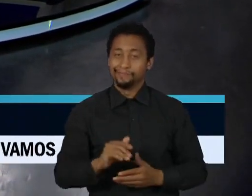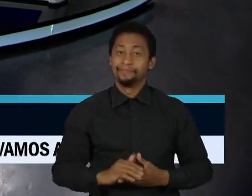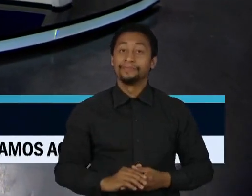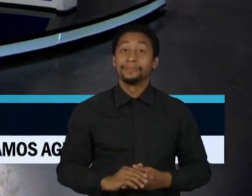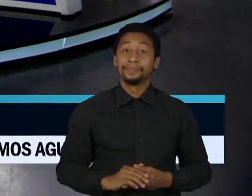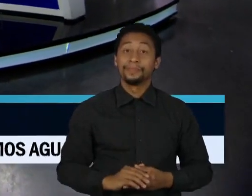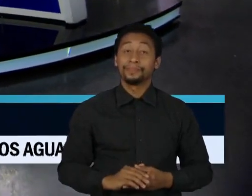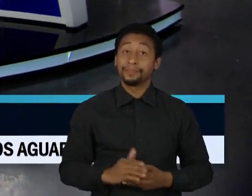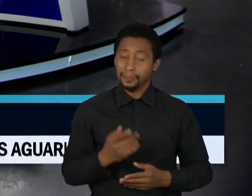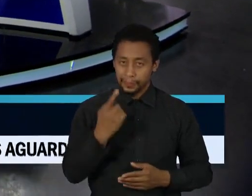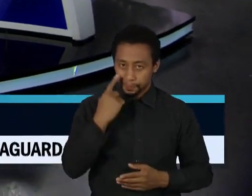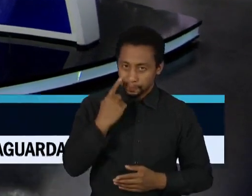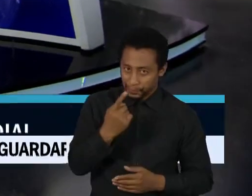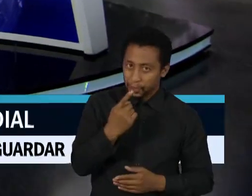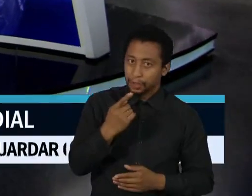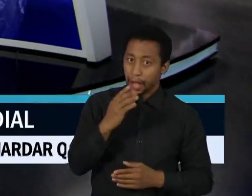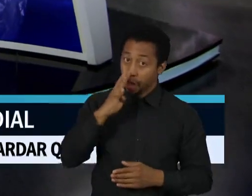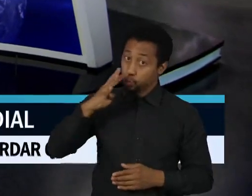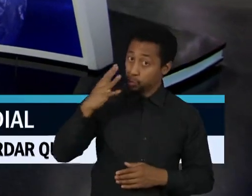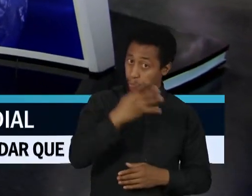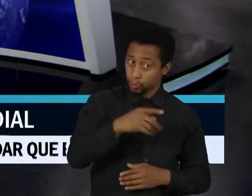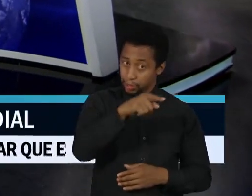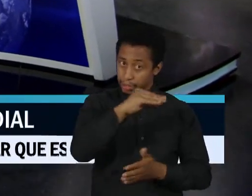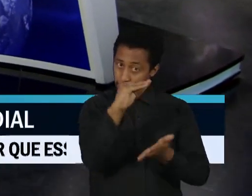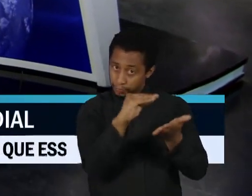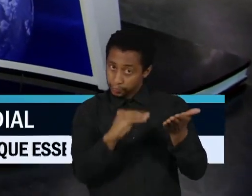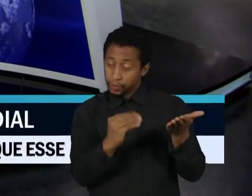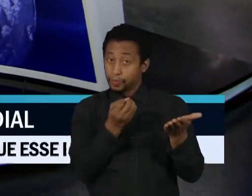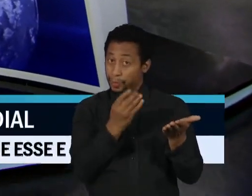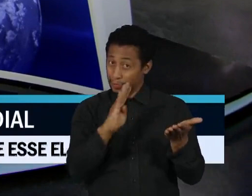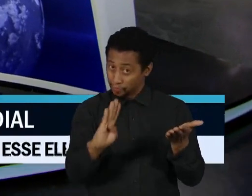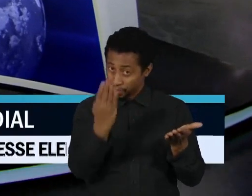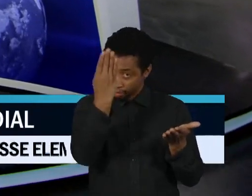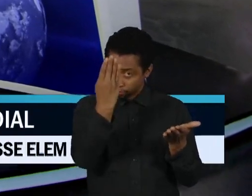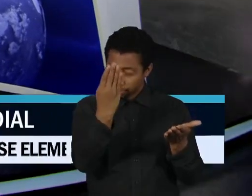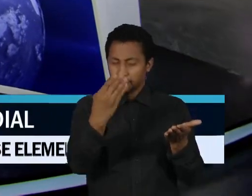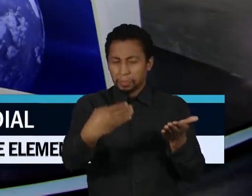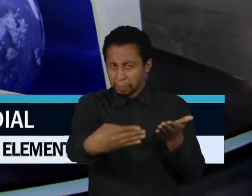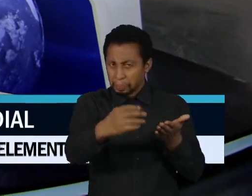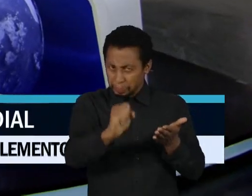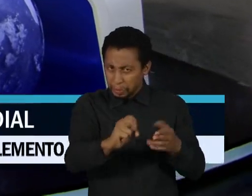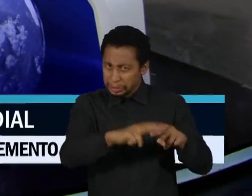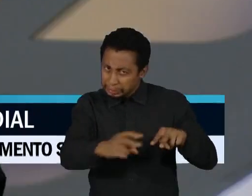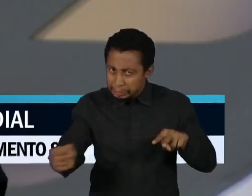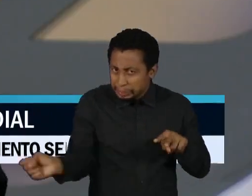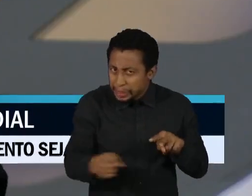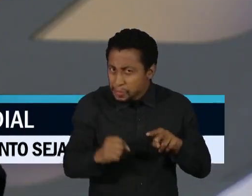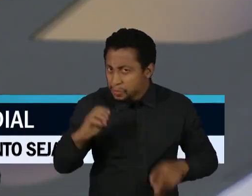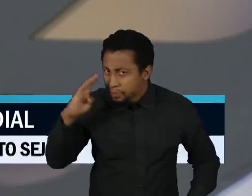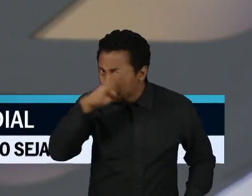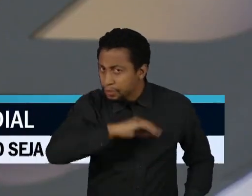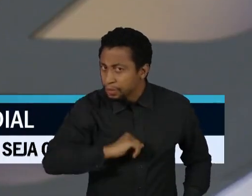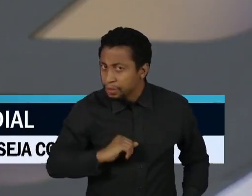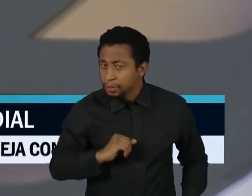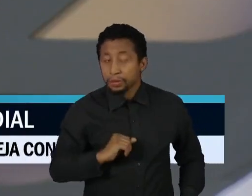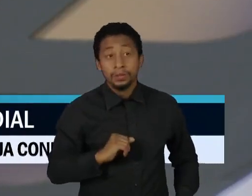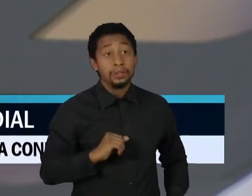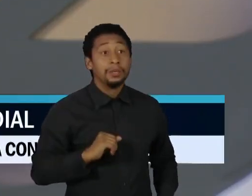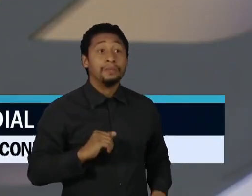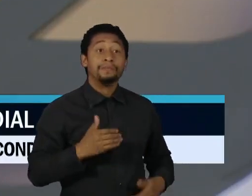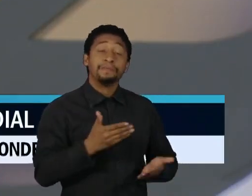Heloísa, a acusação sobre fraude pode levar Jair Bolsonaro à cadeia? Nós temos, nesse momento, o início